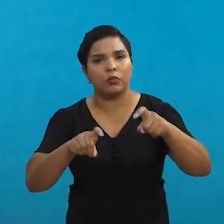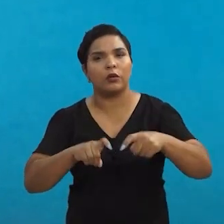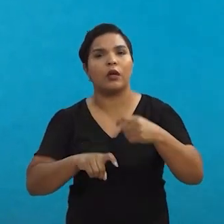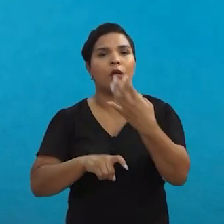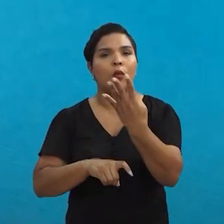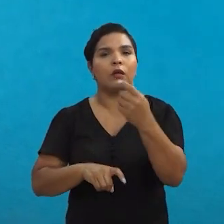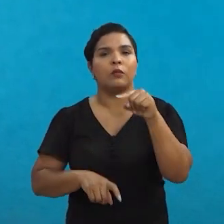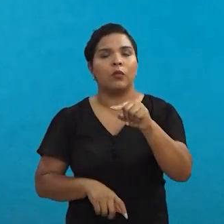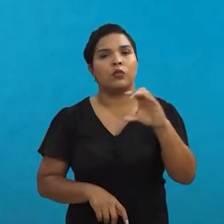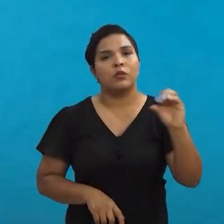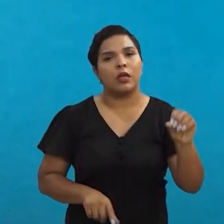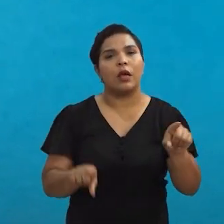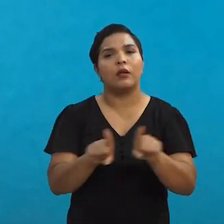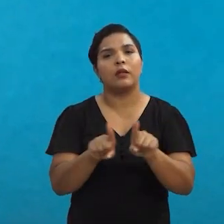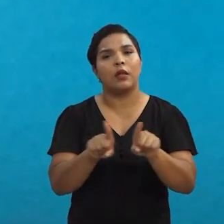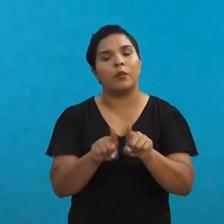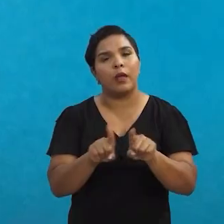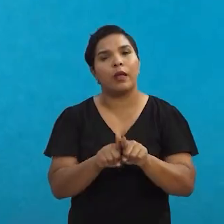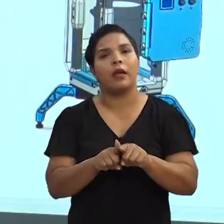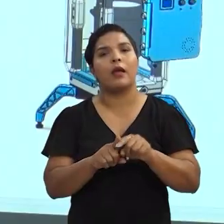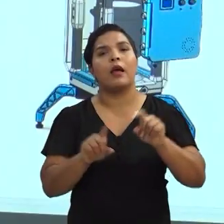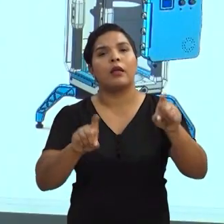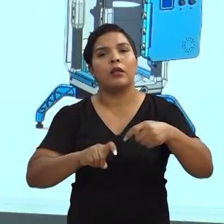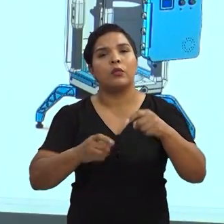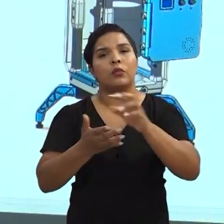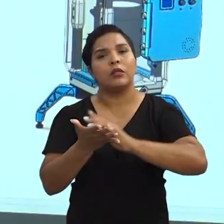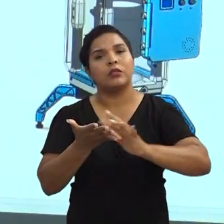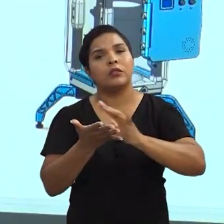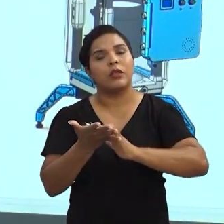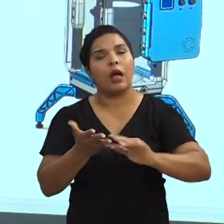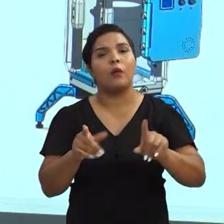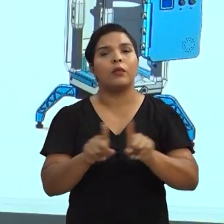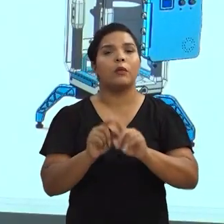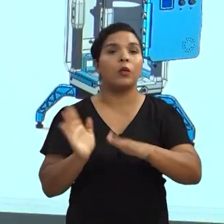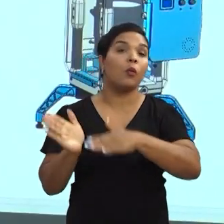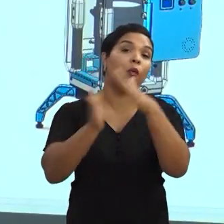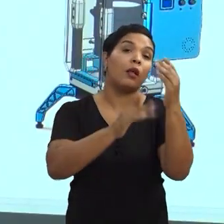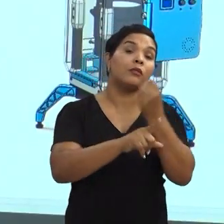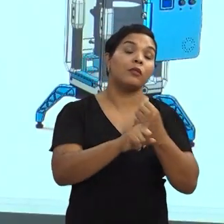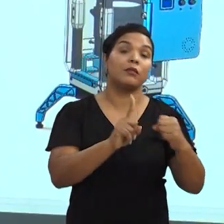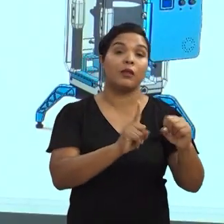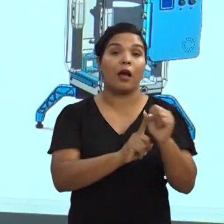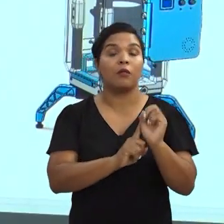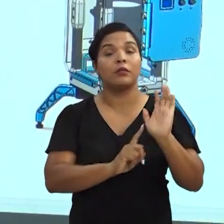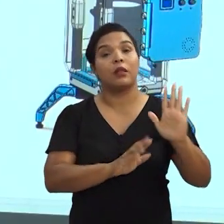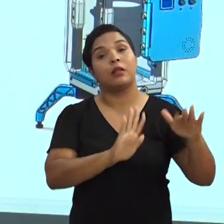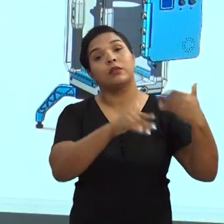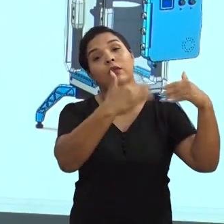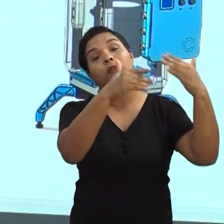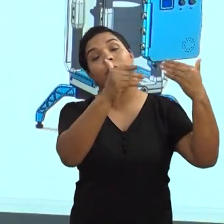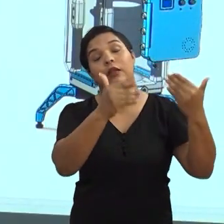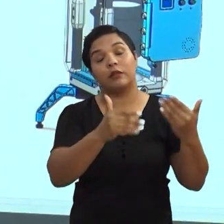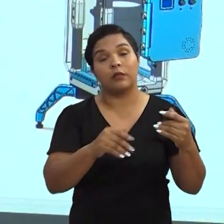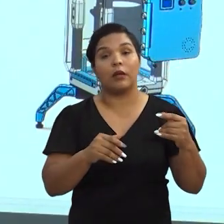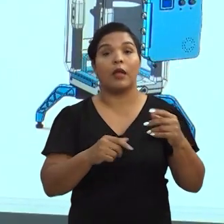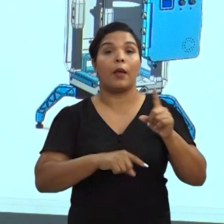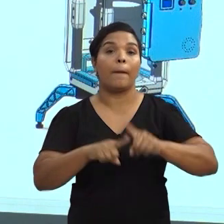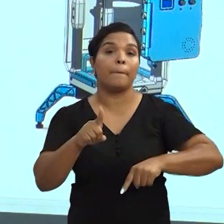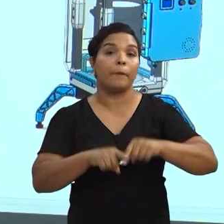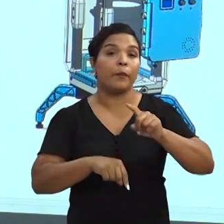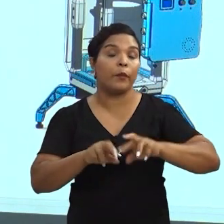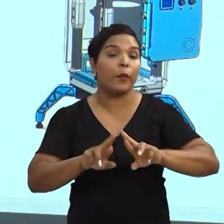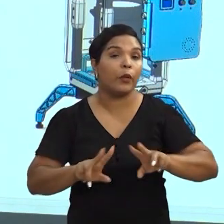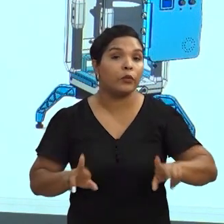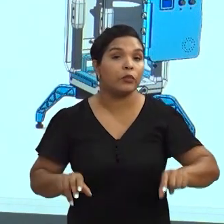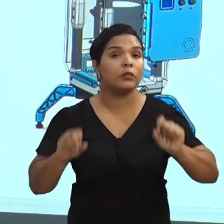agricultura 4.0 ou agricultura digital. E também tem um lado social, né? Já que a gente está desempenhando aí, né,